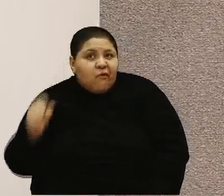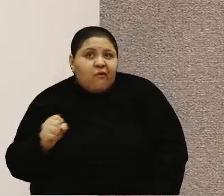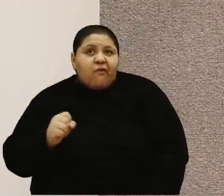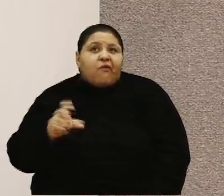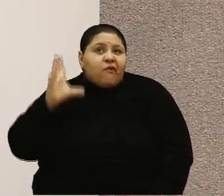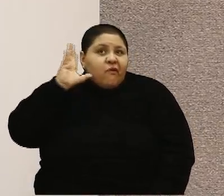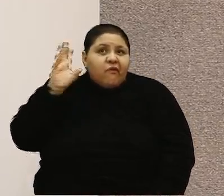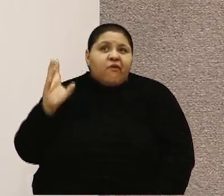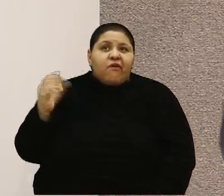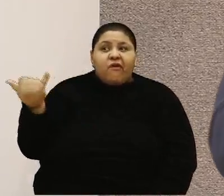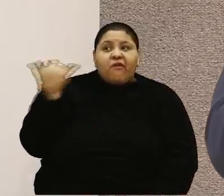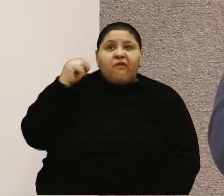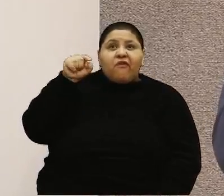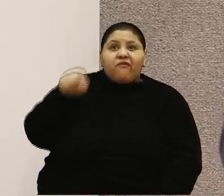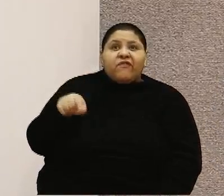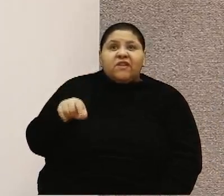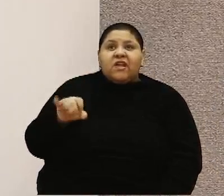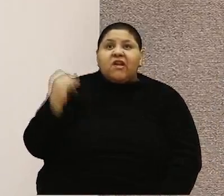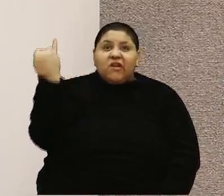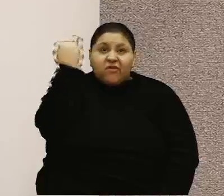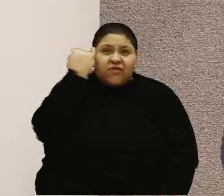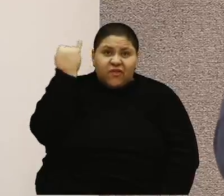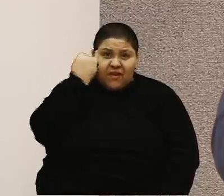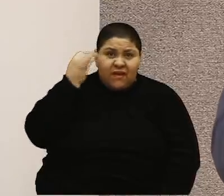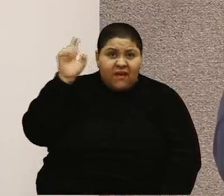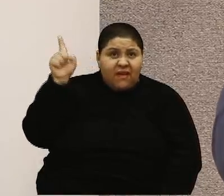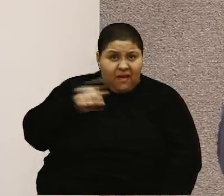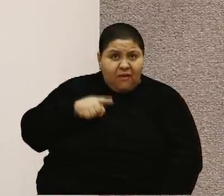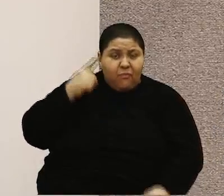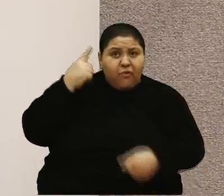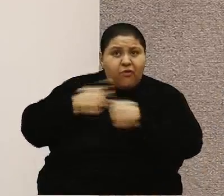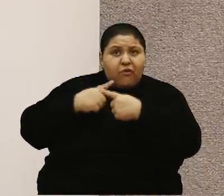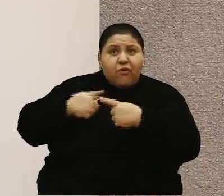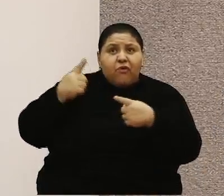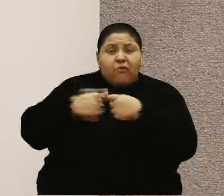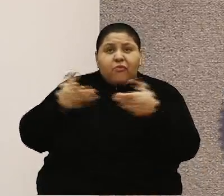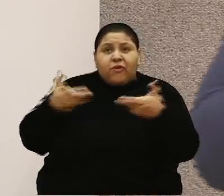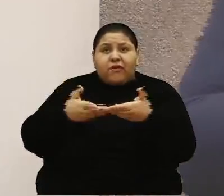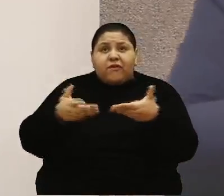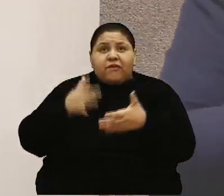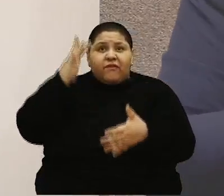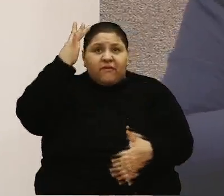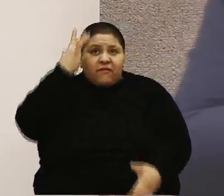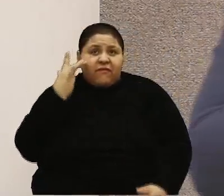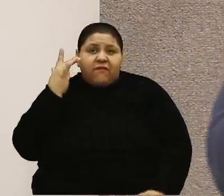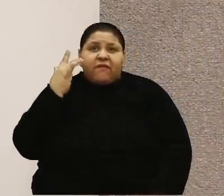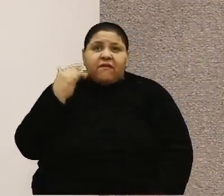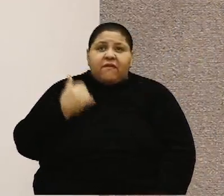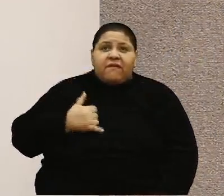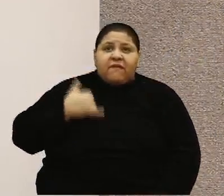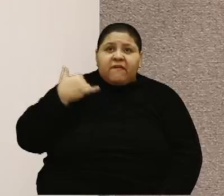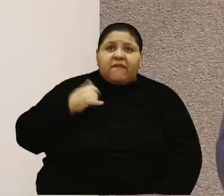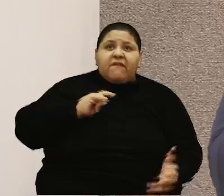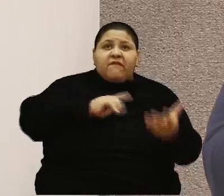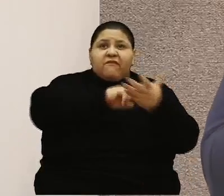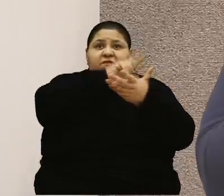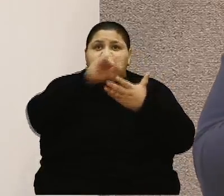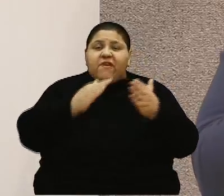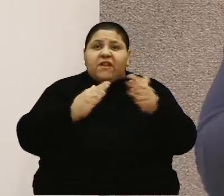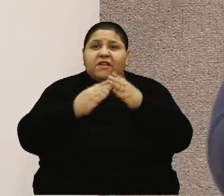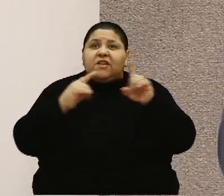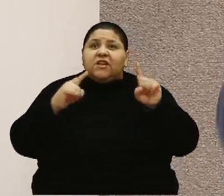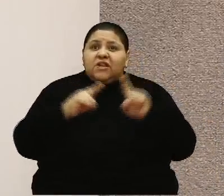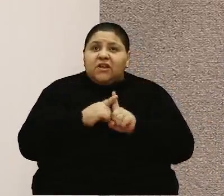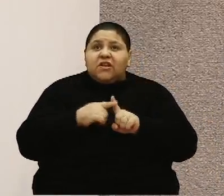ouvir ele dizer para mim, você é um idiota. Eu disse, eu sou um idiota. Por quê? Porque hoje vem você, amanhã vem o Universal, depois vem a FAS, depois vem o outro e vem o